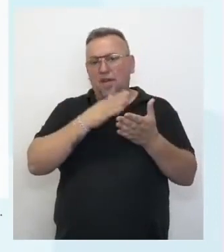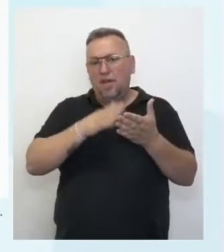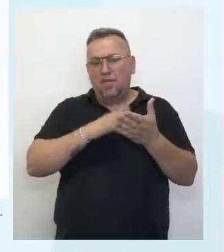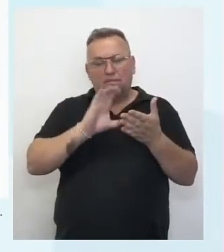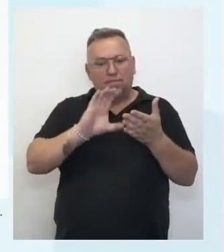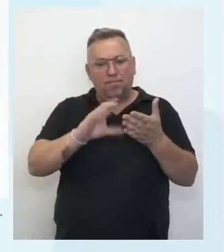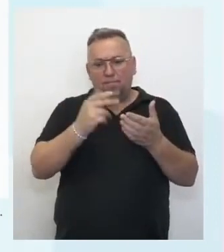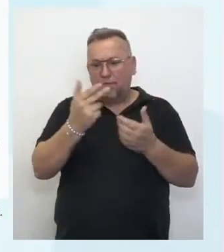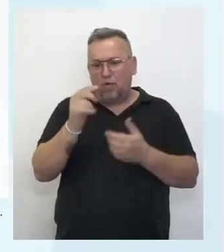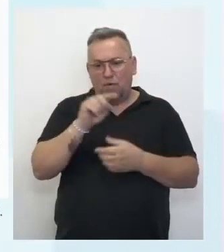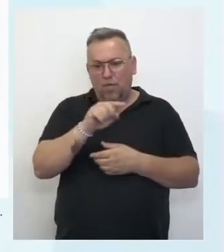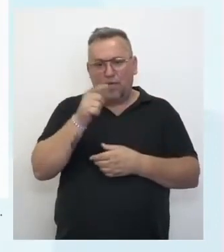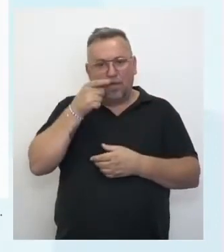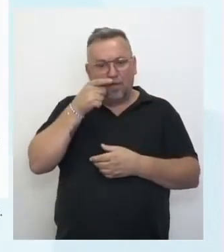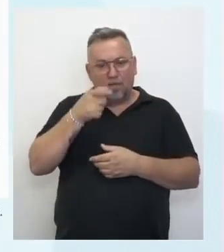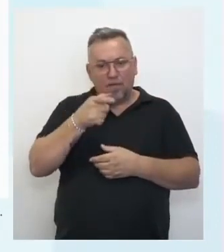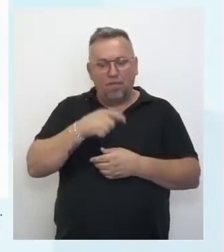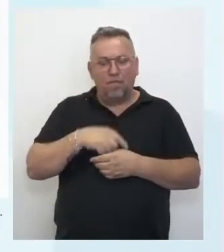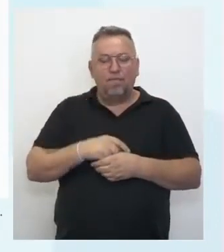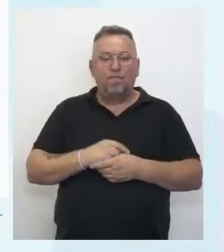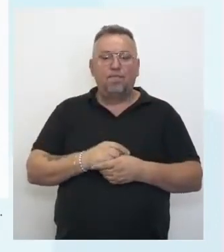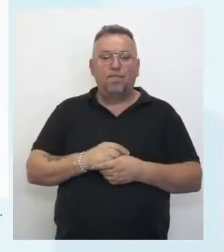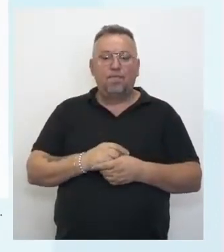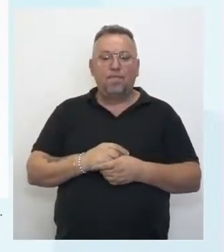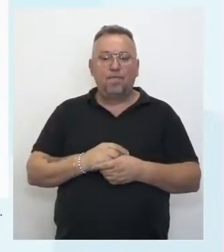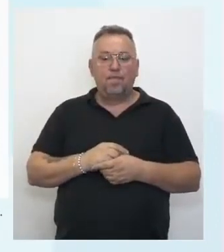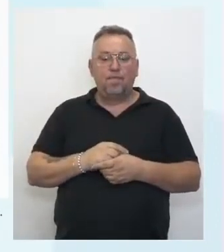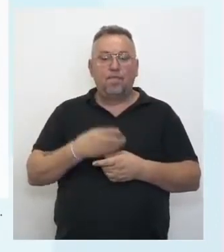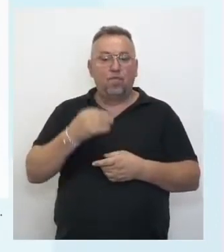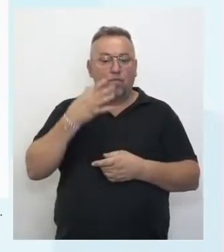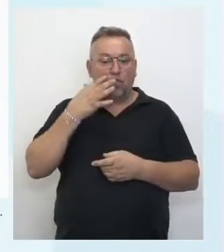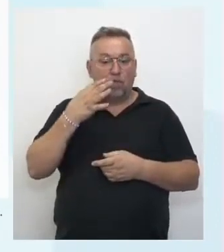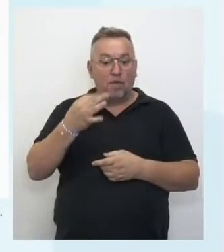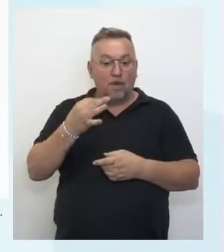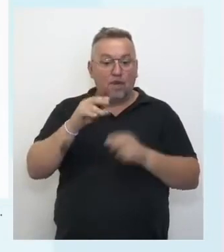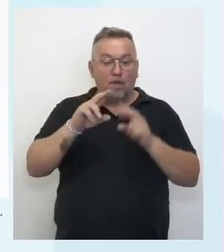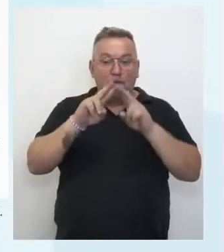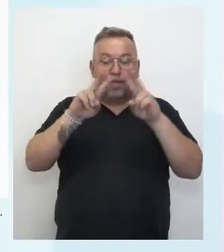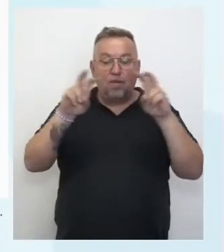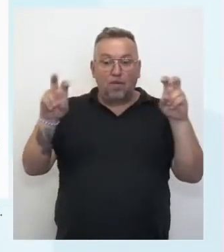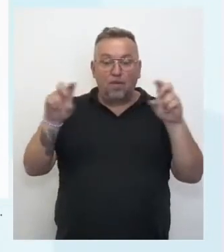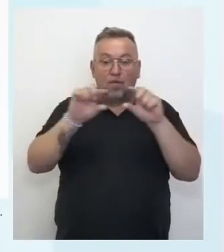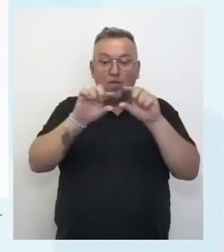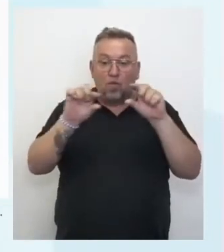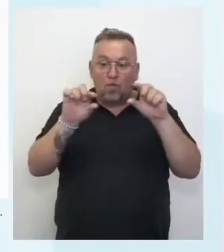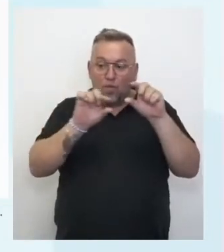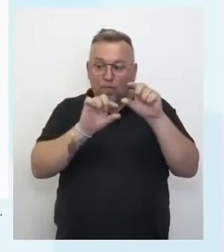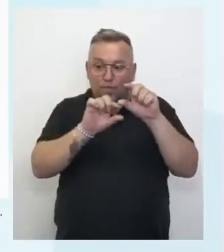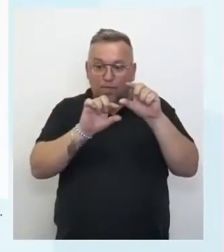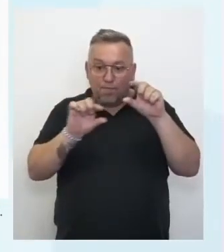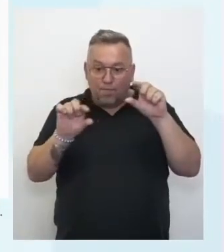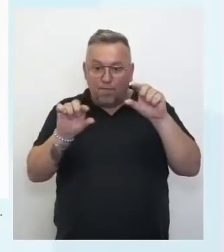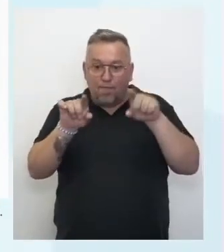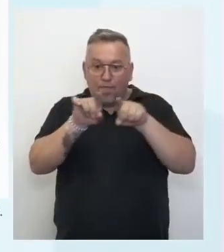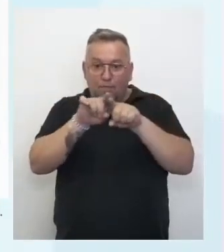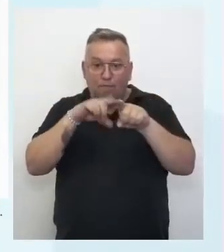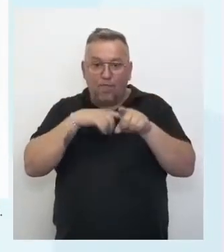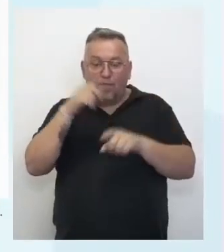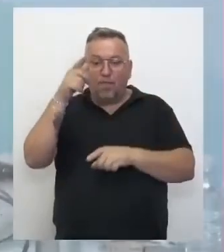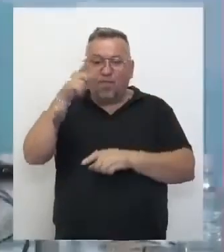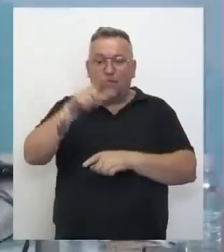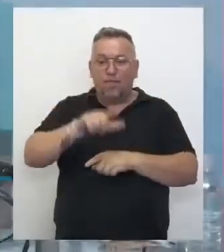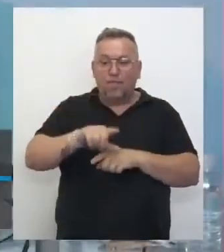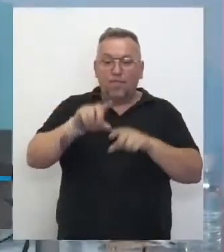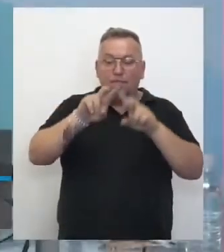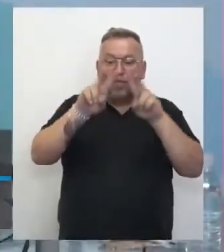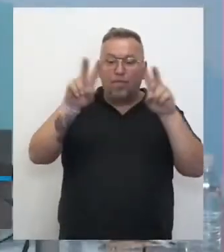da maneira de vocês, para não ter problema. Então, muita atenção nesse título, subtítulo. E na sequência tem um outro